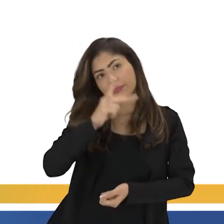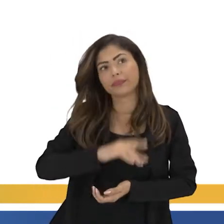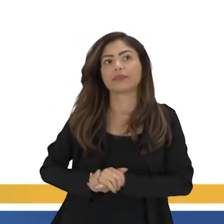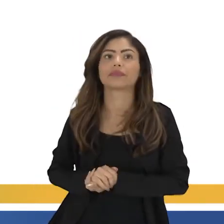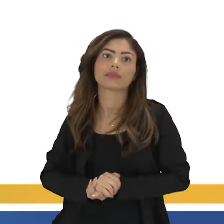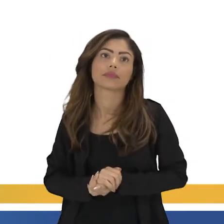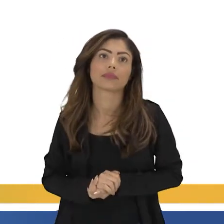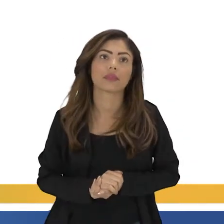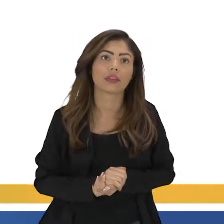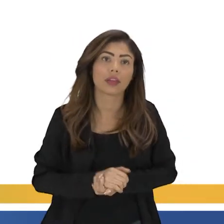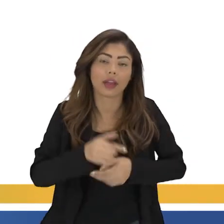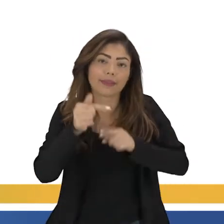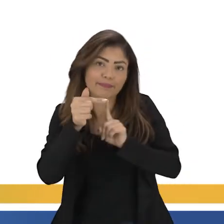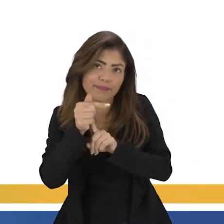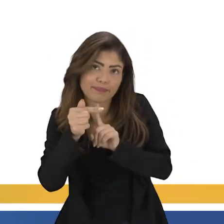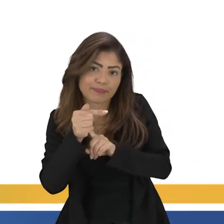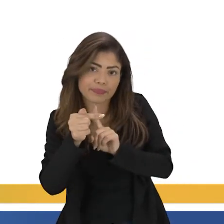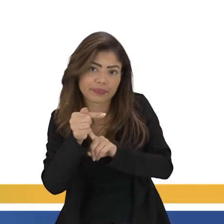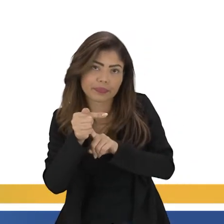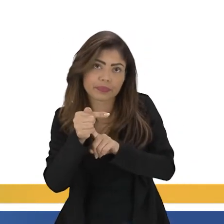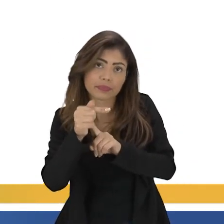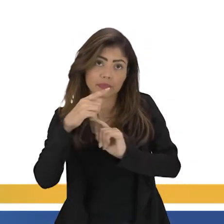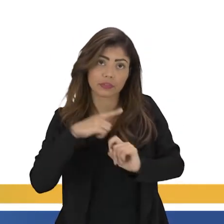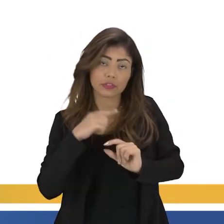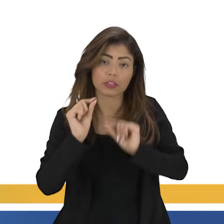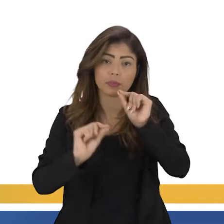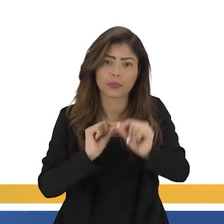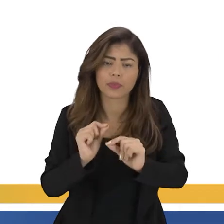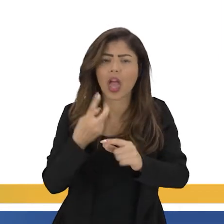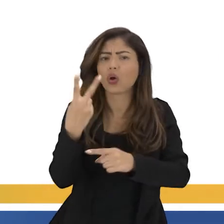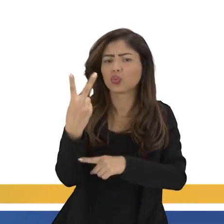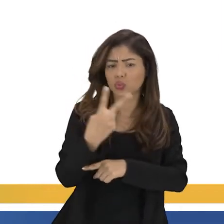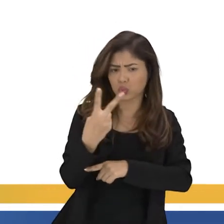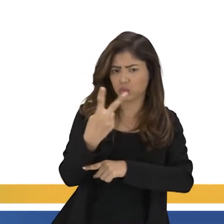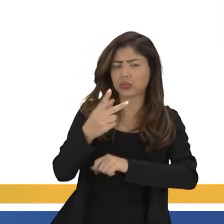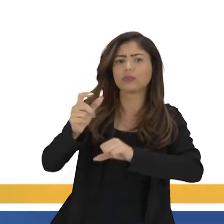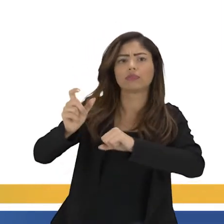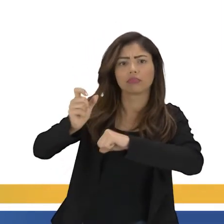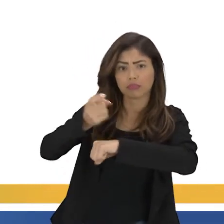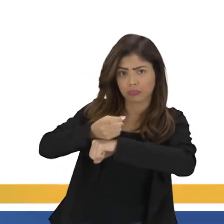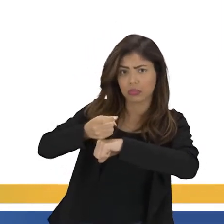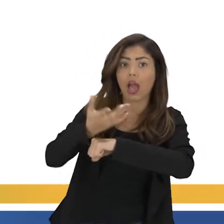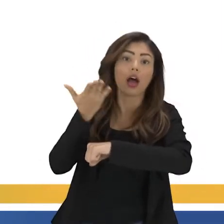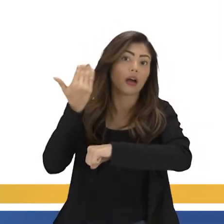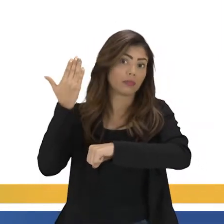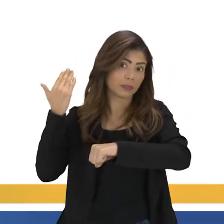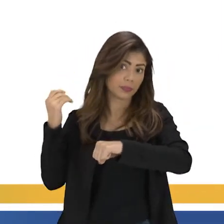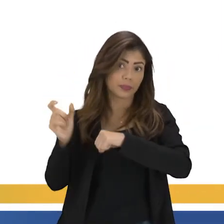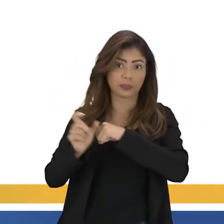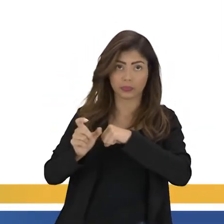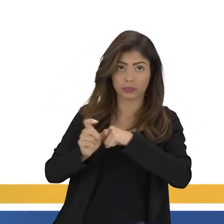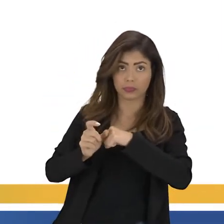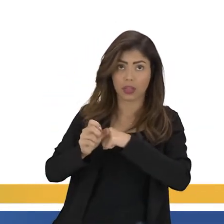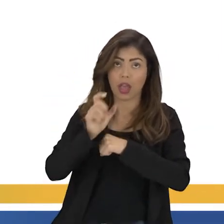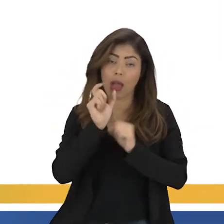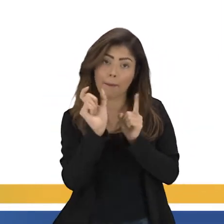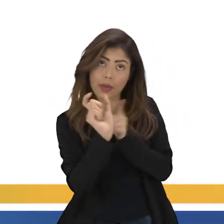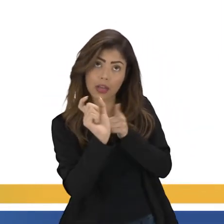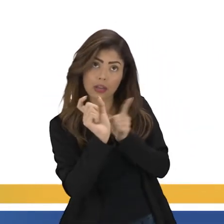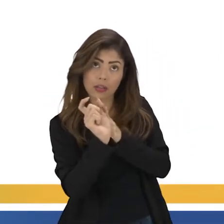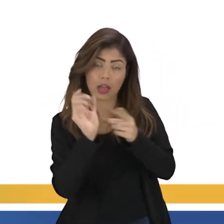Então, na oração 7, nós temos 2 adjetivos antes do substantivo, que são as